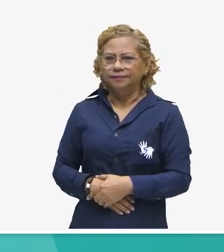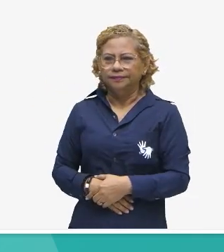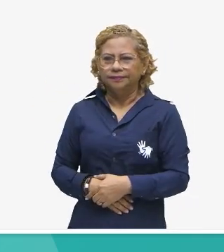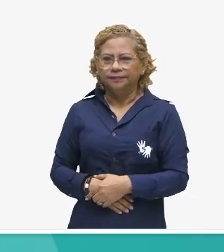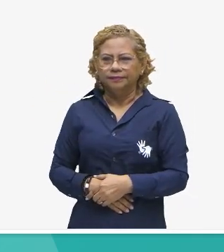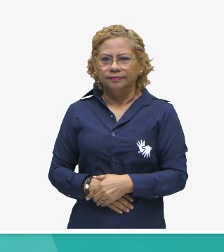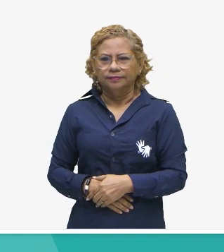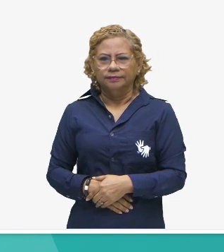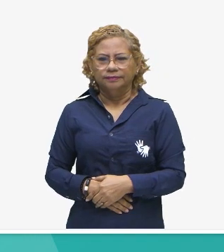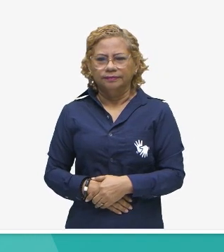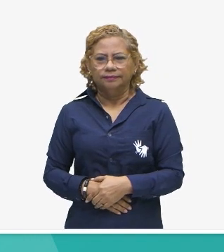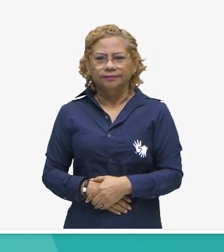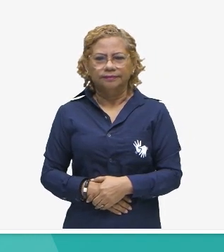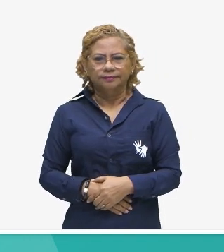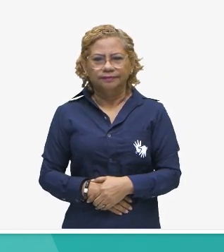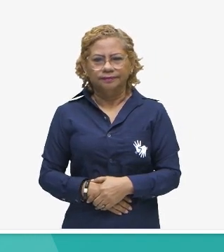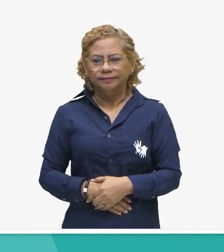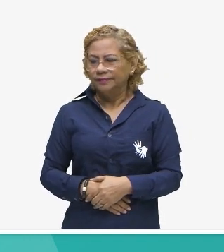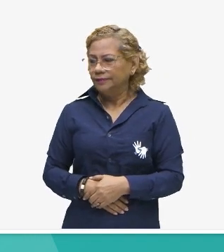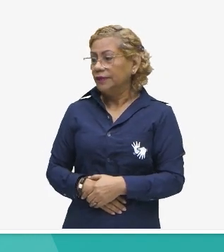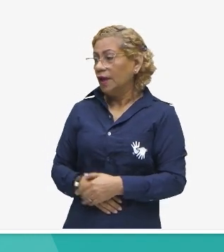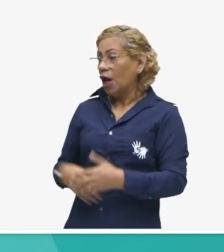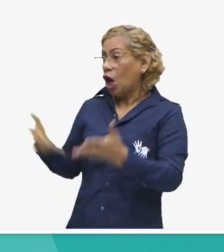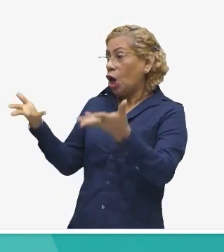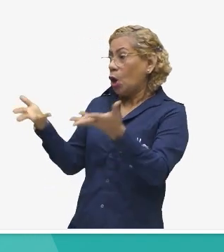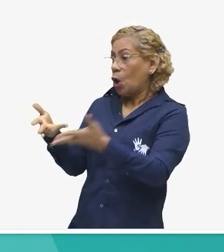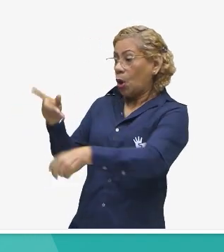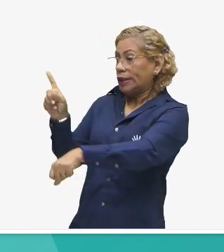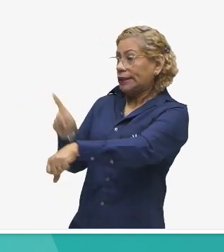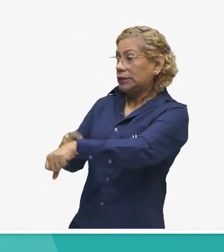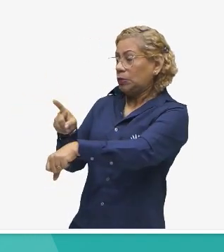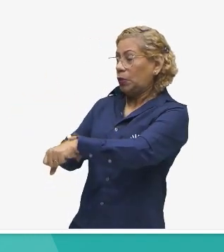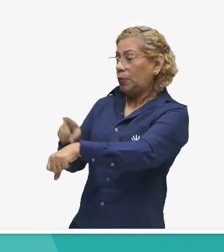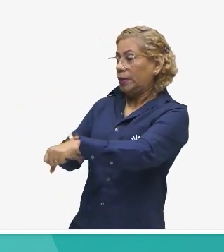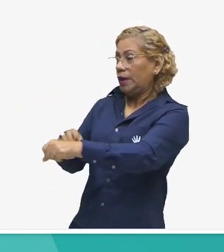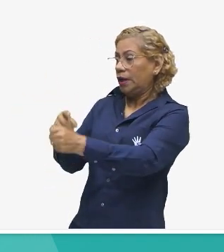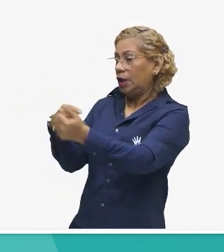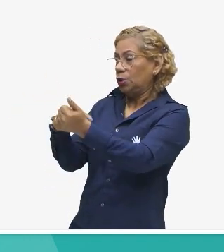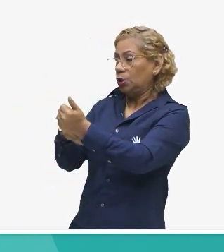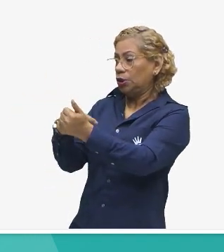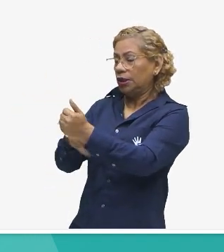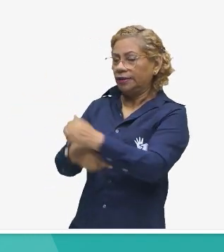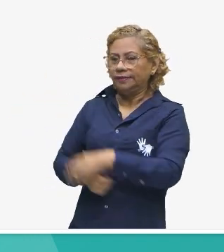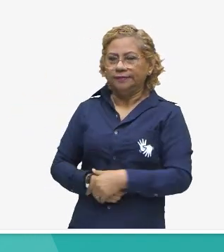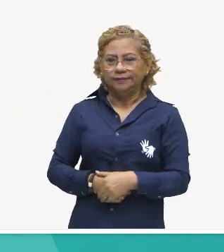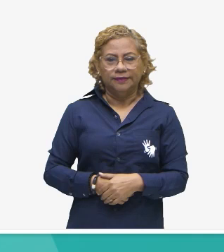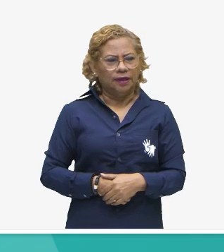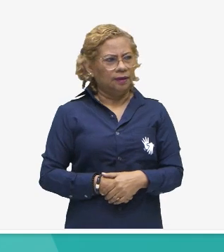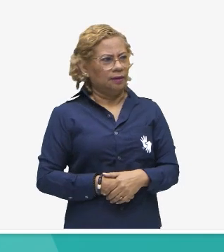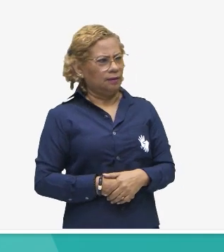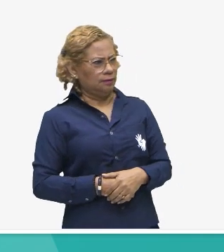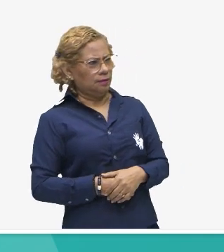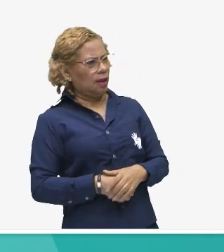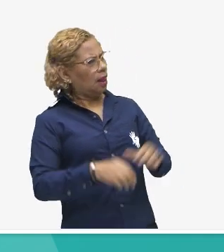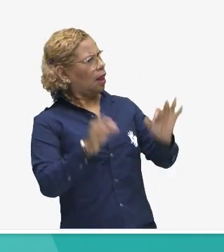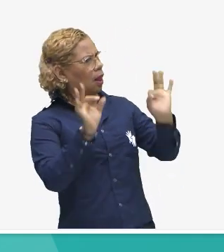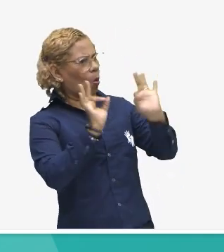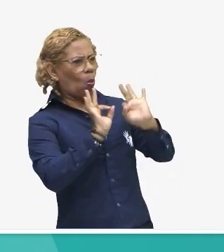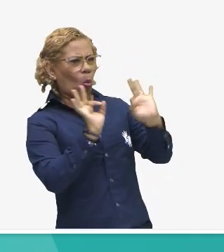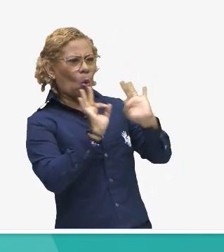Olha só, conta agora, neste momento. Aí o que é que a Joana diz? Não